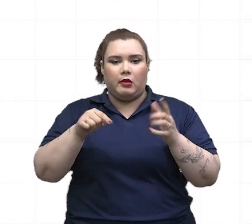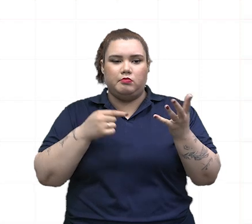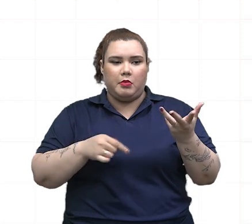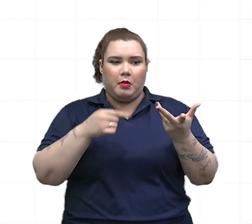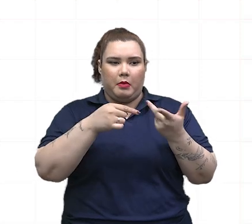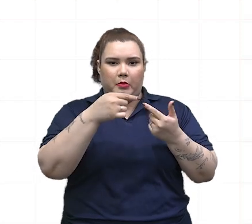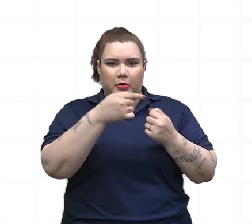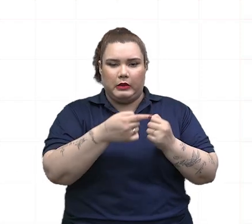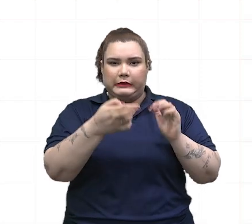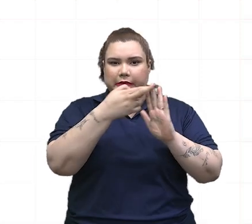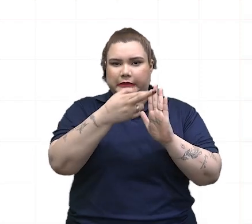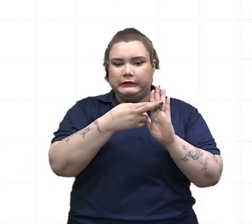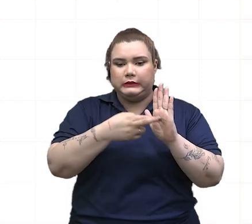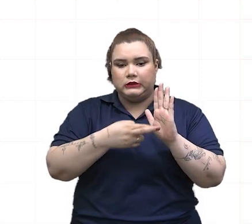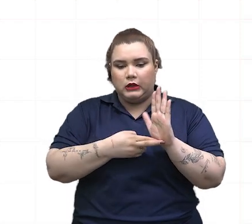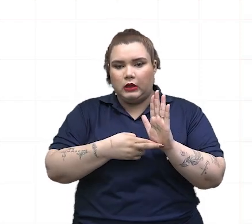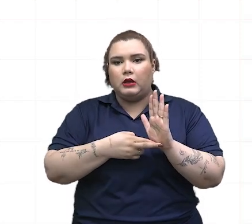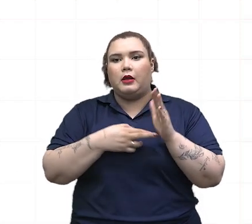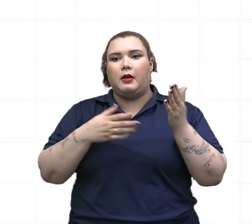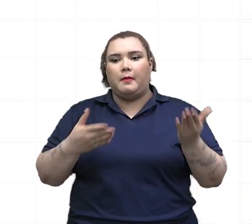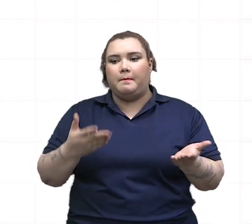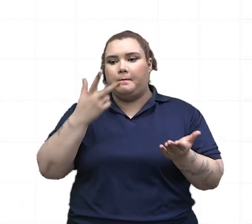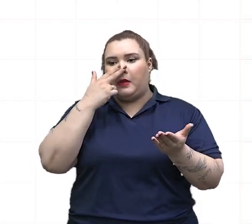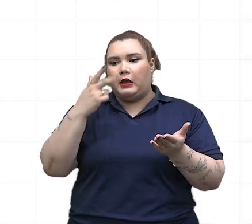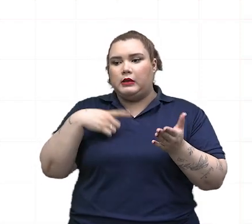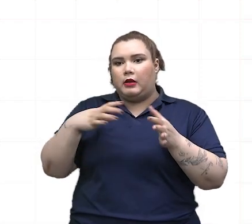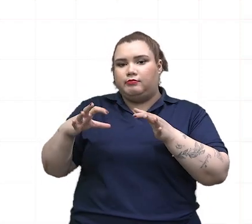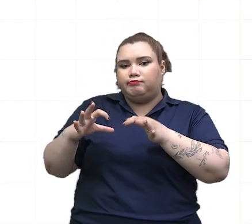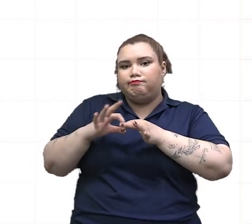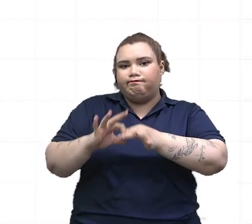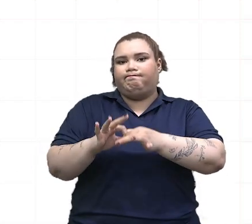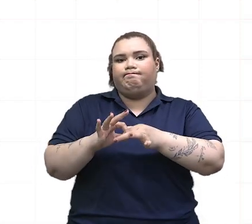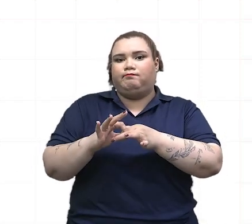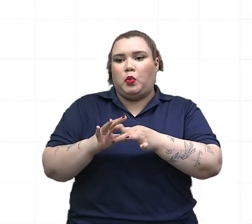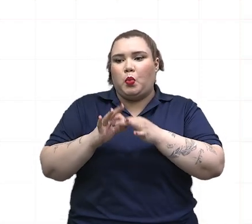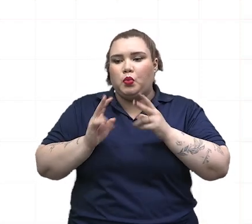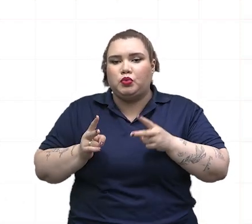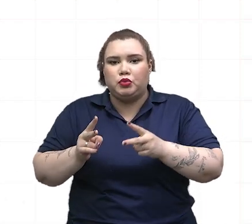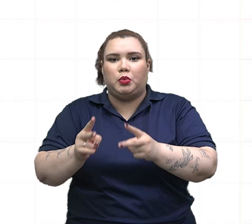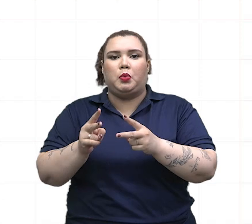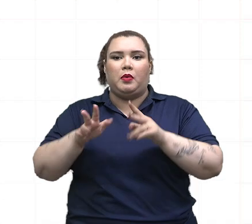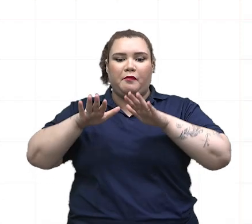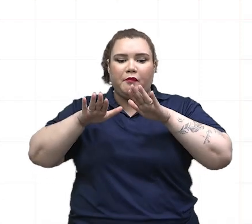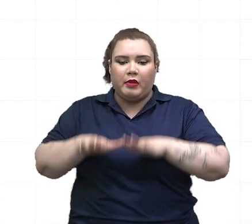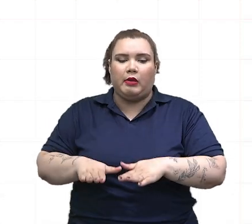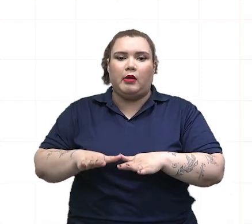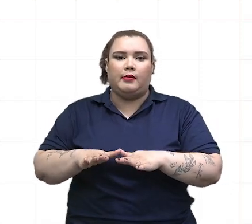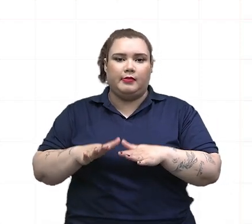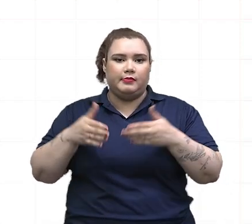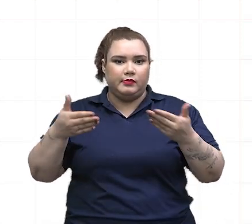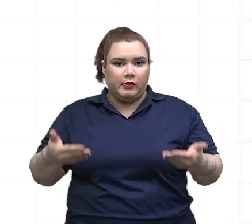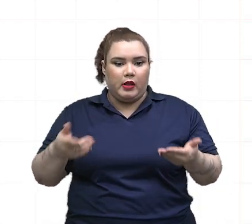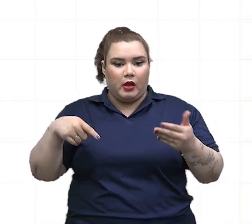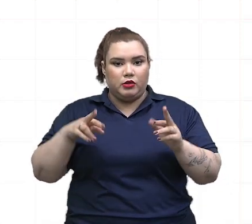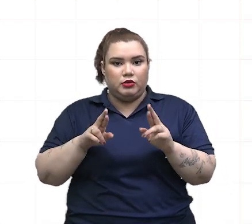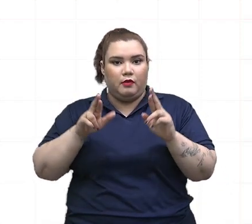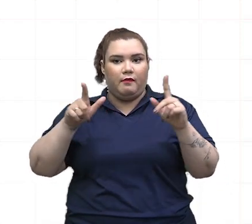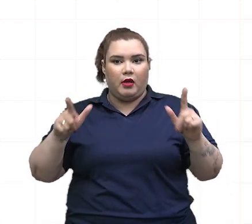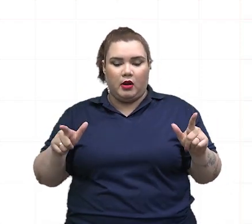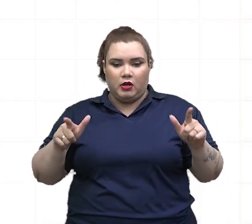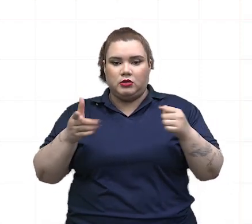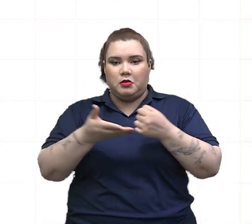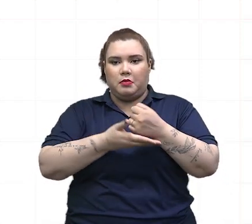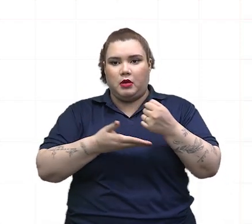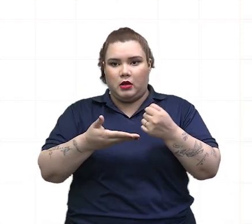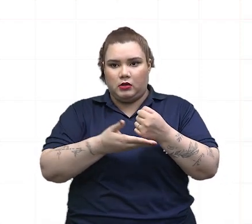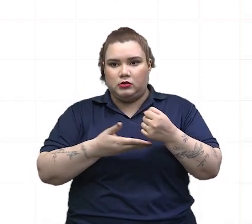banalidade, corvéia, fazem com que ele fique preso ali, né, naquela terra. Essa é uma diferença básica, então,